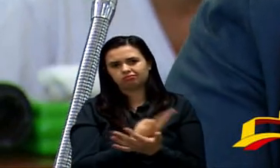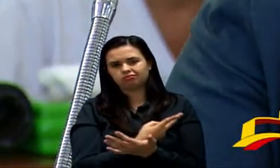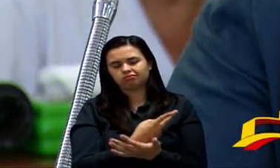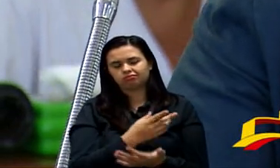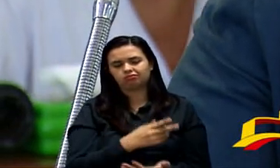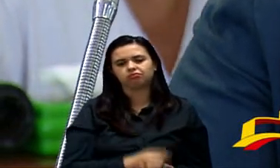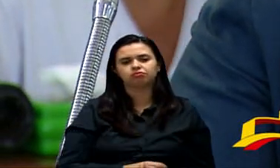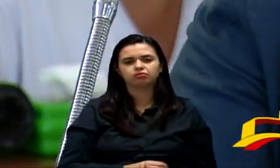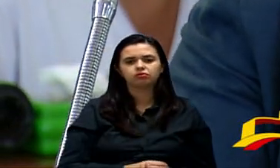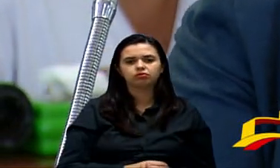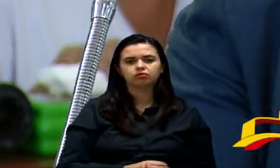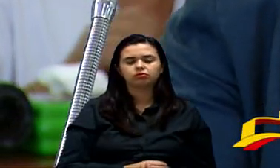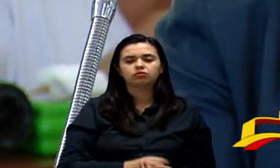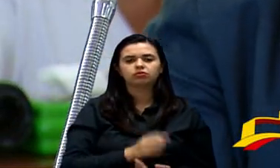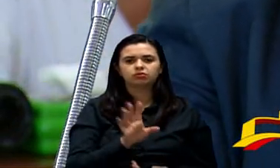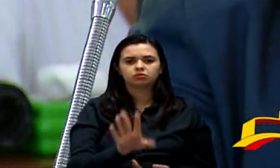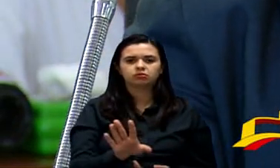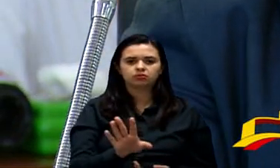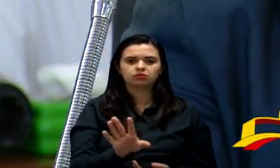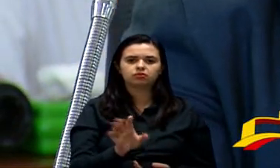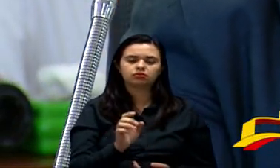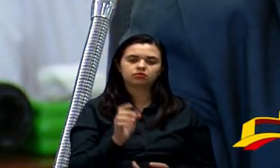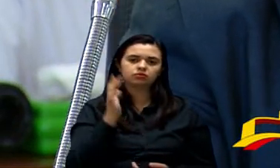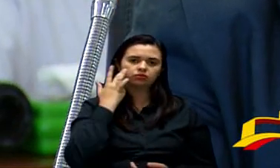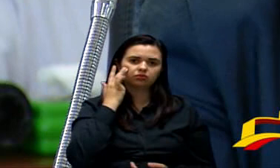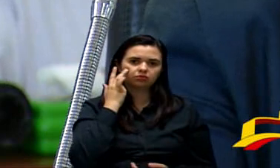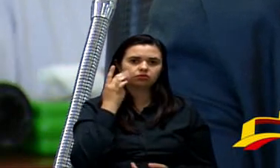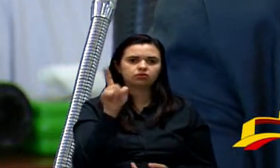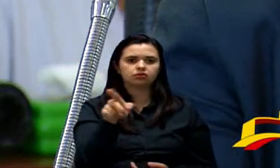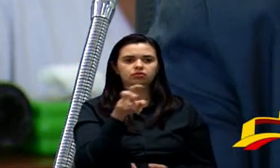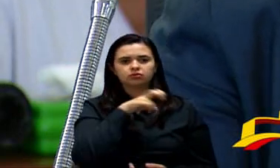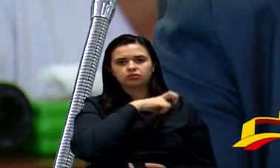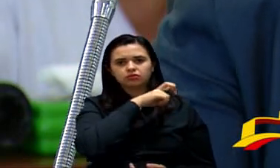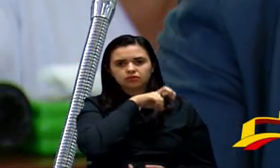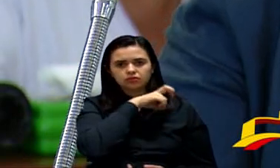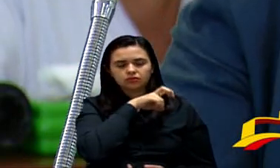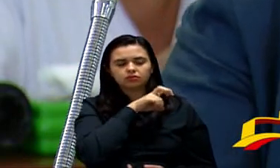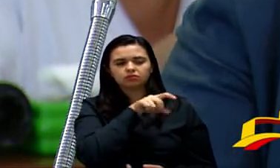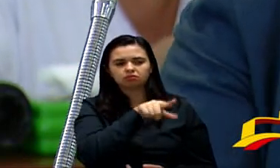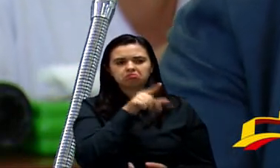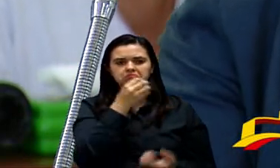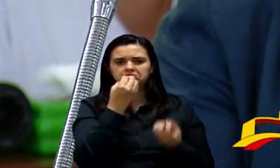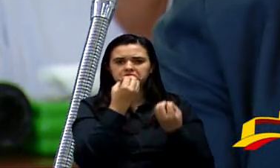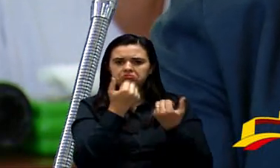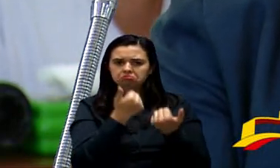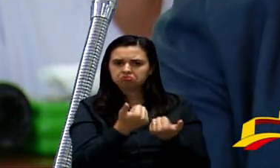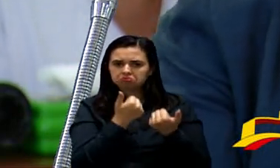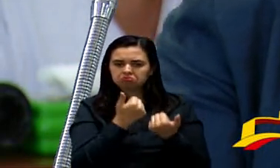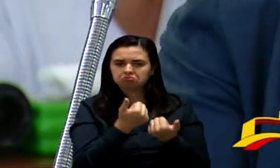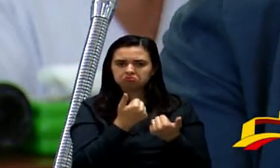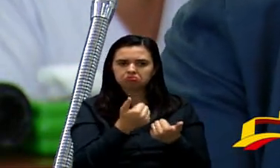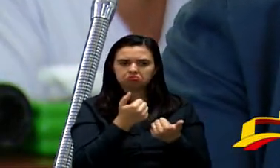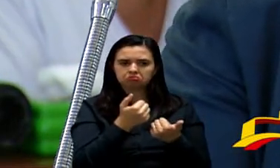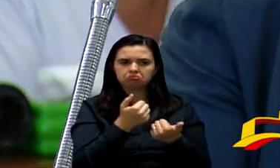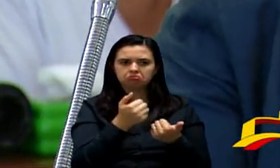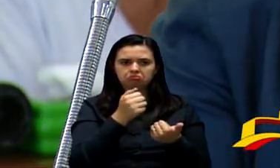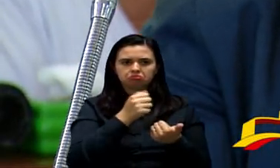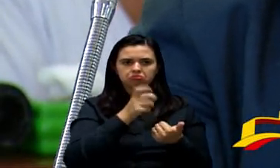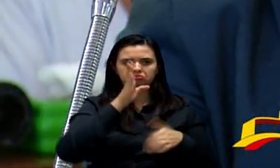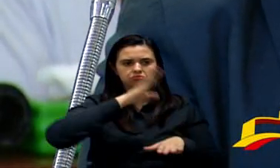um pouco do trabalho do Cobre, que eu acho sensacional, e a gente também tem vários grafiteiros aqui em Sorocaba que tem um trabalho